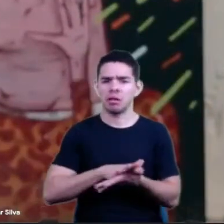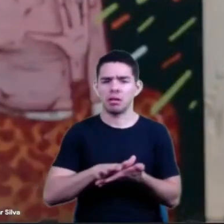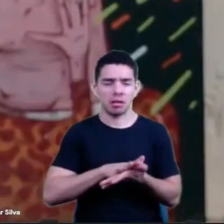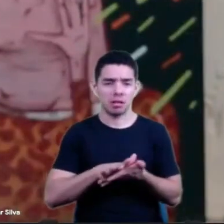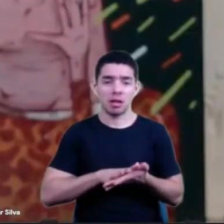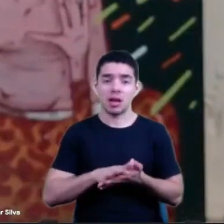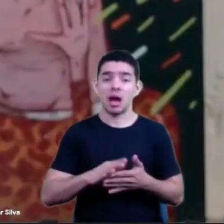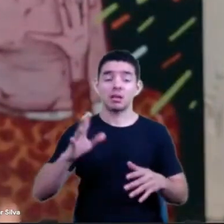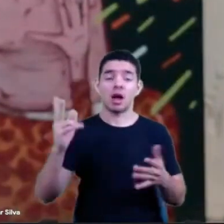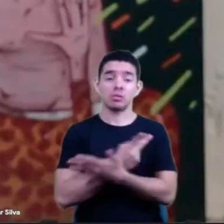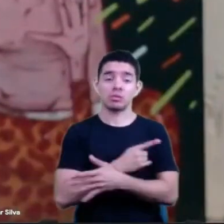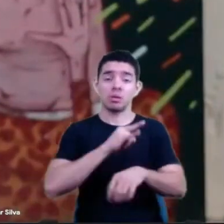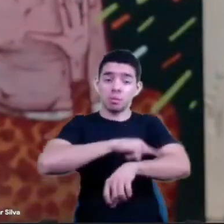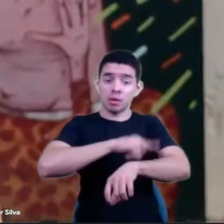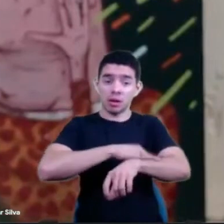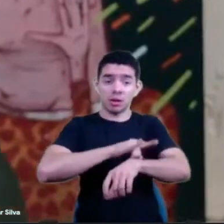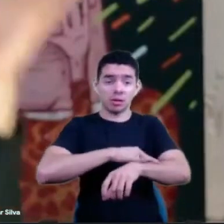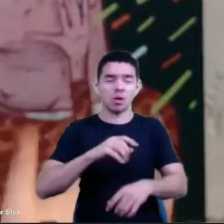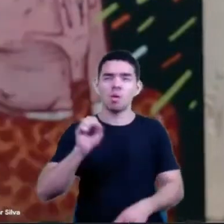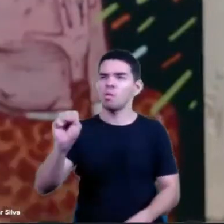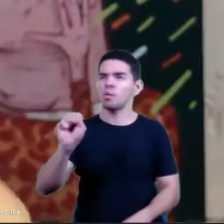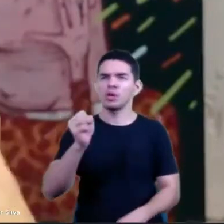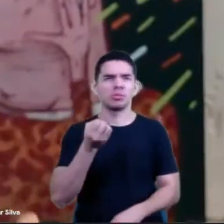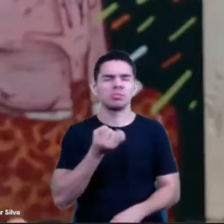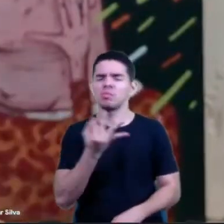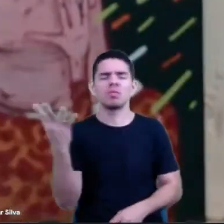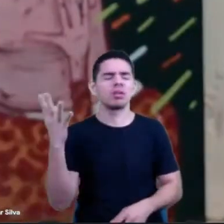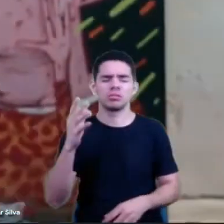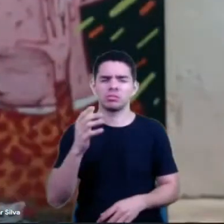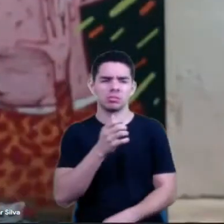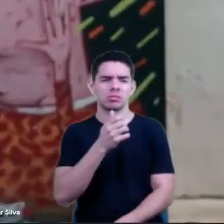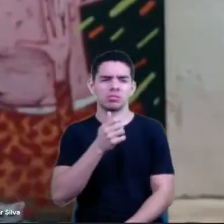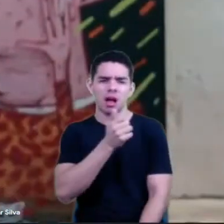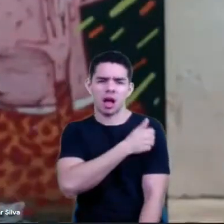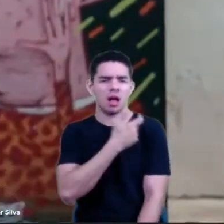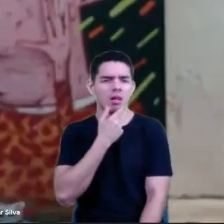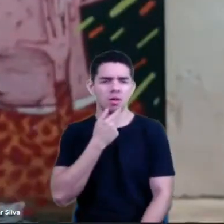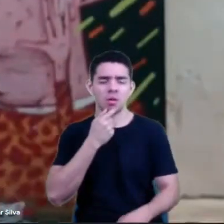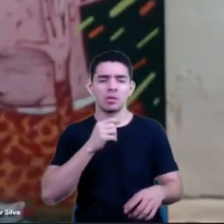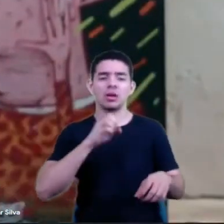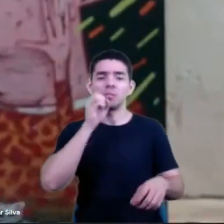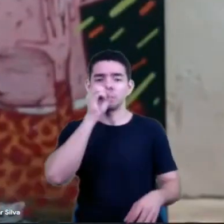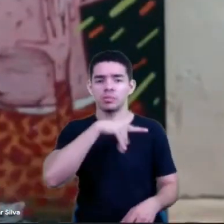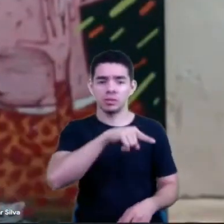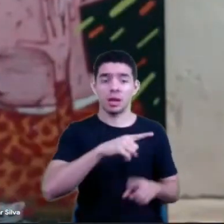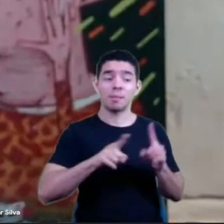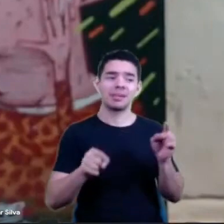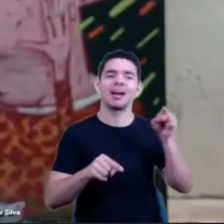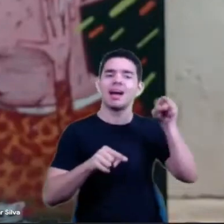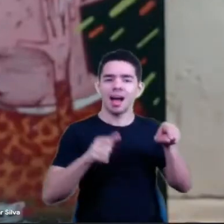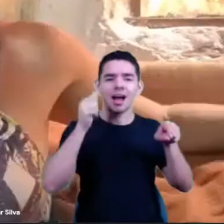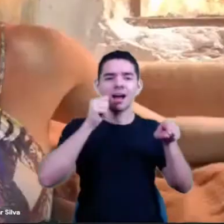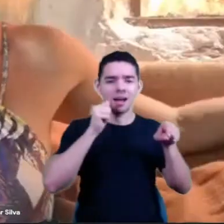ela, que ela foi abusada no banheiro por 8, lá, não sei quantos meninos. O encaminhamento dessa história é que quem foi expulsa da escola foi